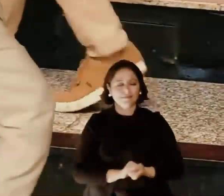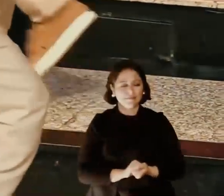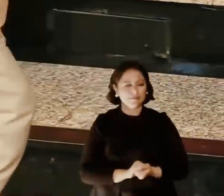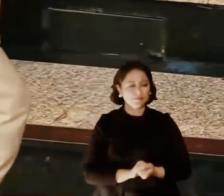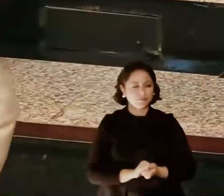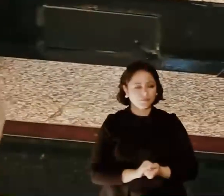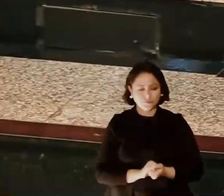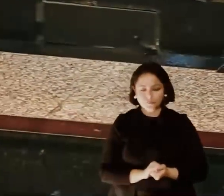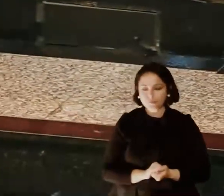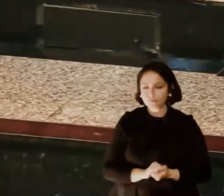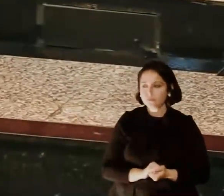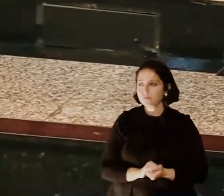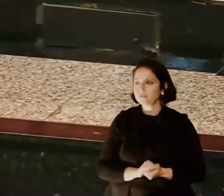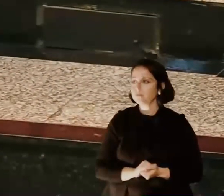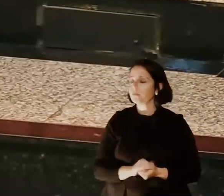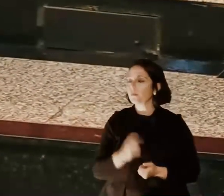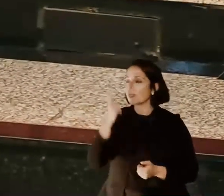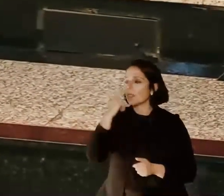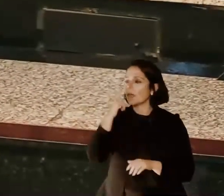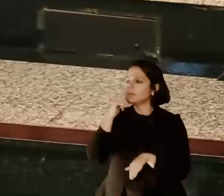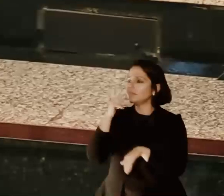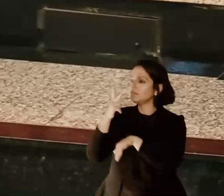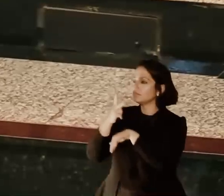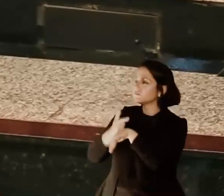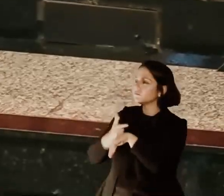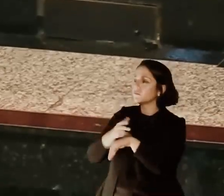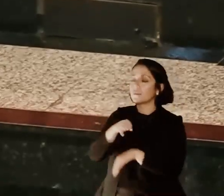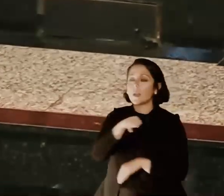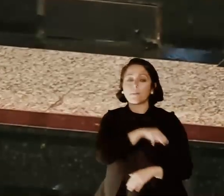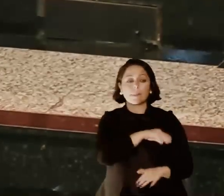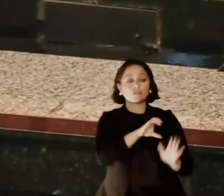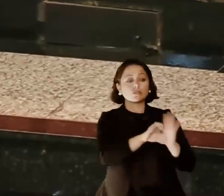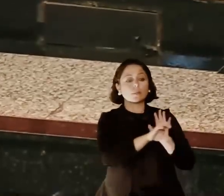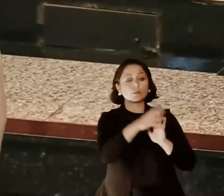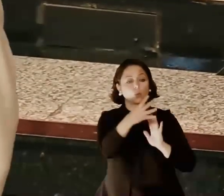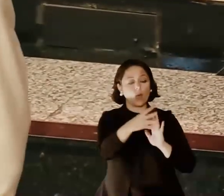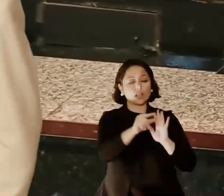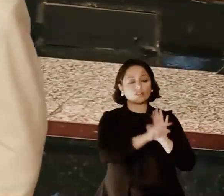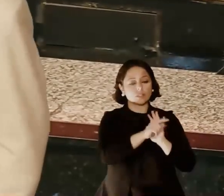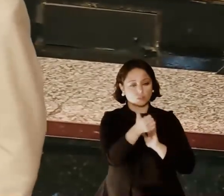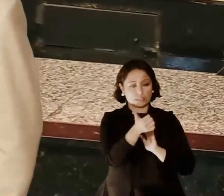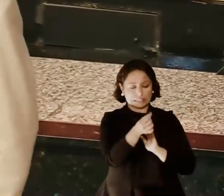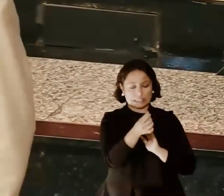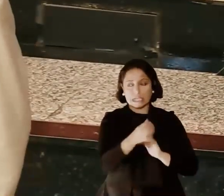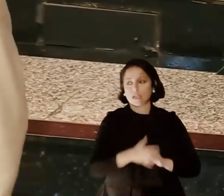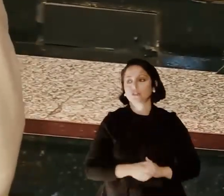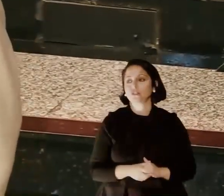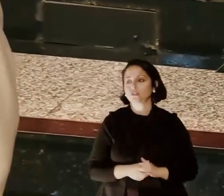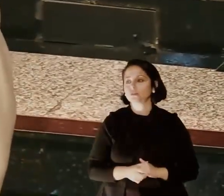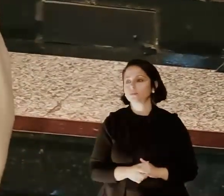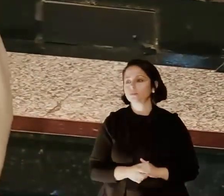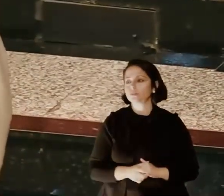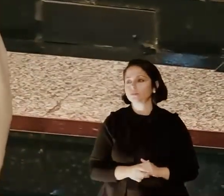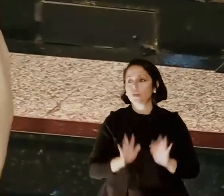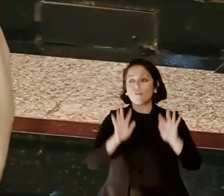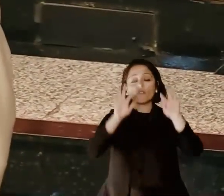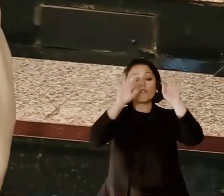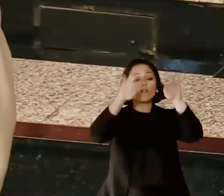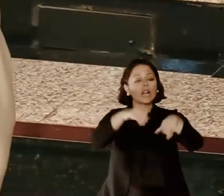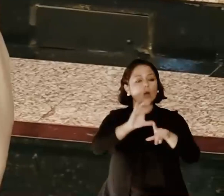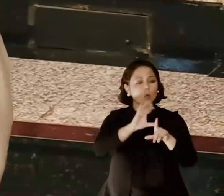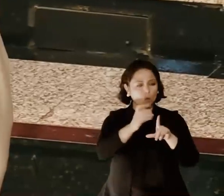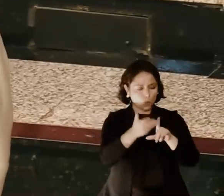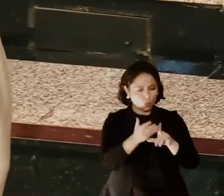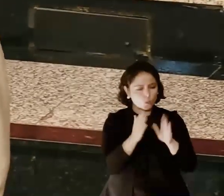Queria pedir para a equipe de projeção colocar para mim Mateus capítulo 4, verso 16. Eu quero terminar este